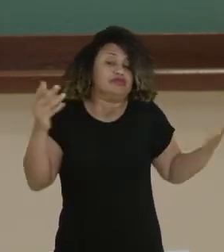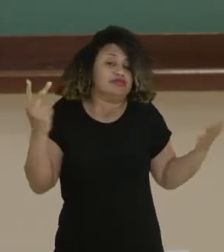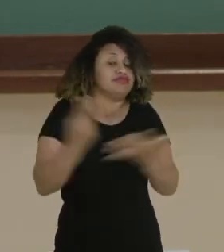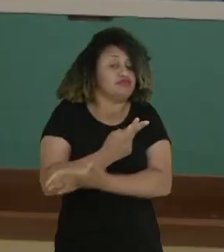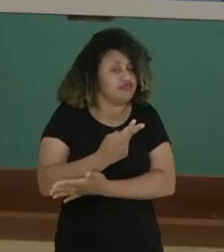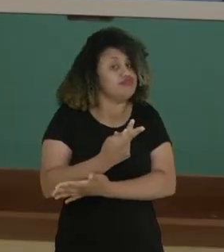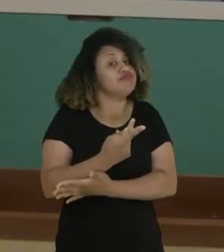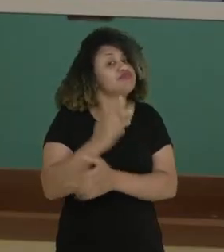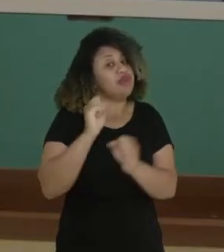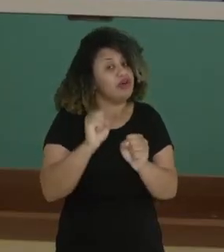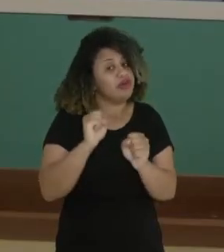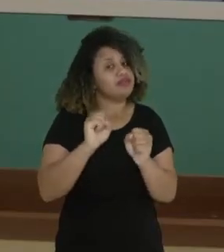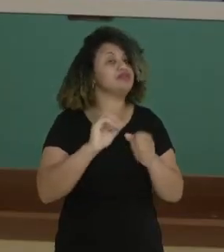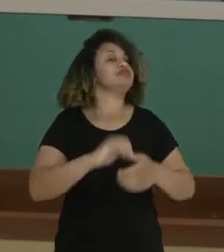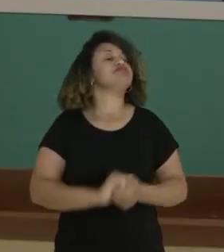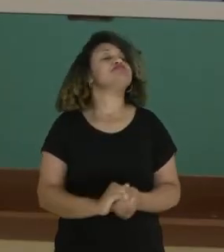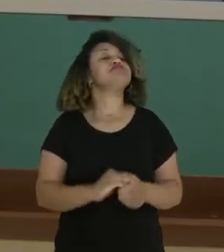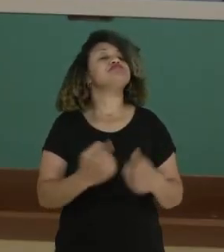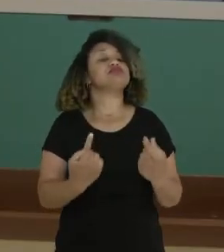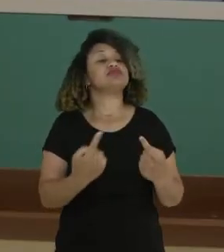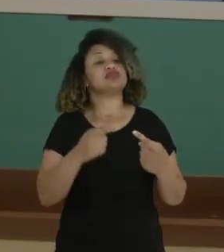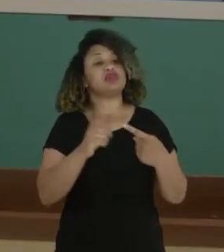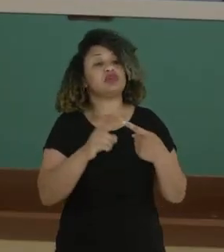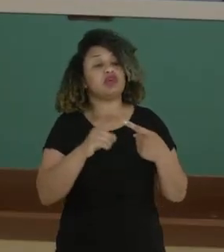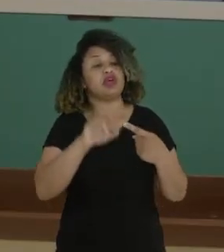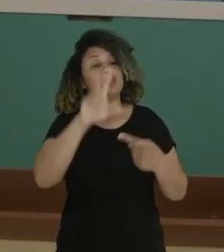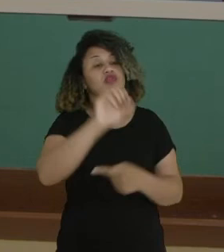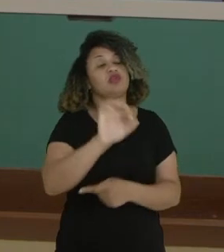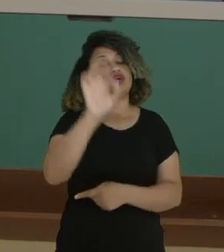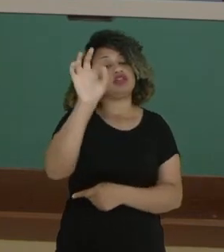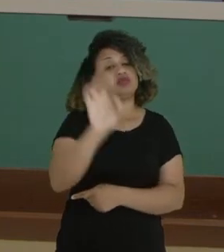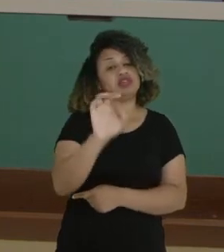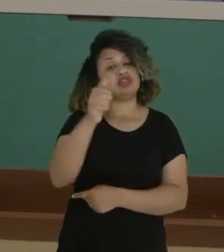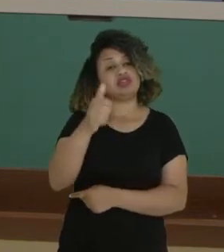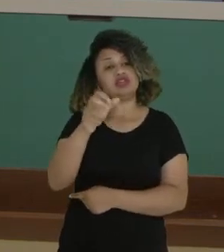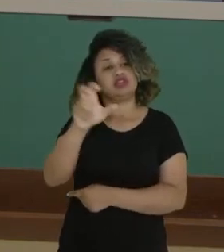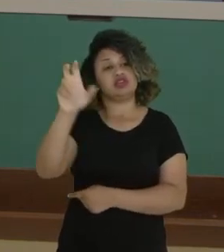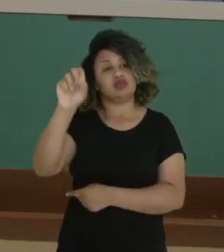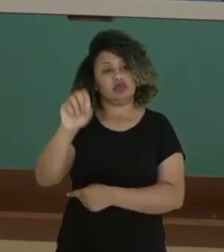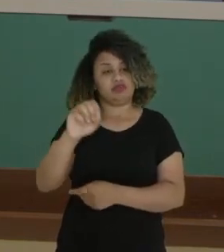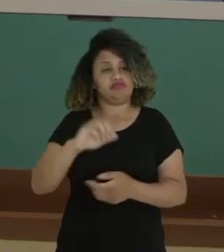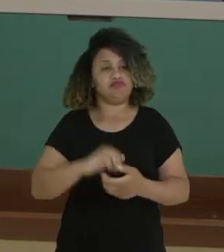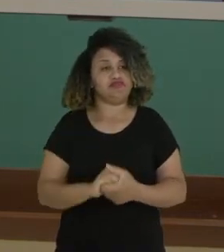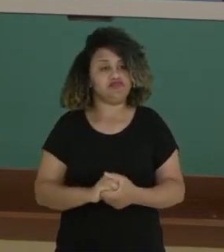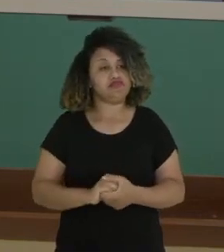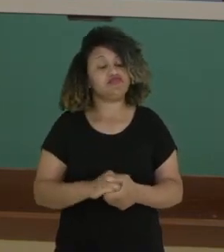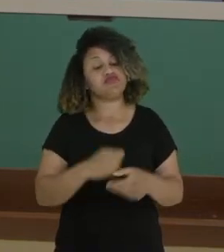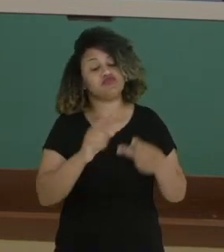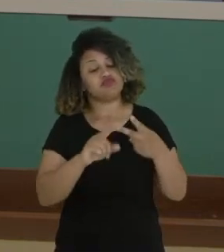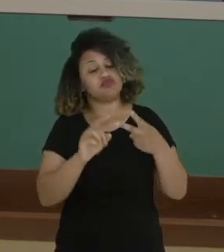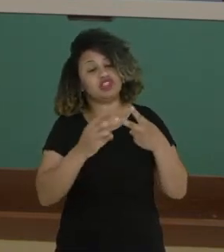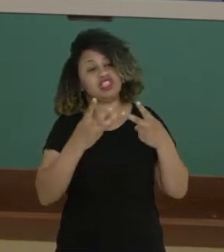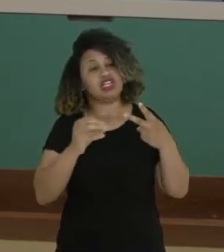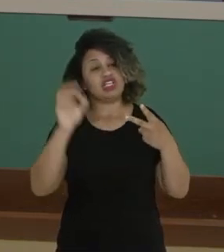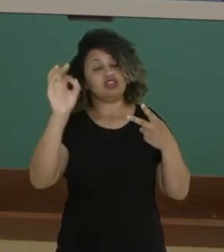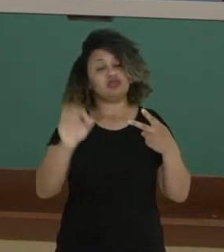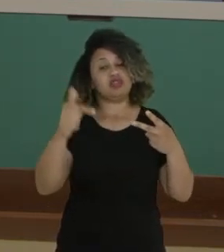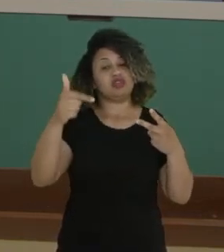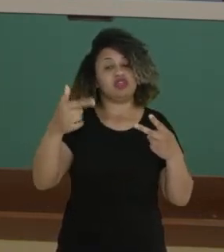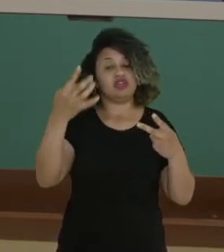nossa conta. Então, a situação 1 era 50% de 150 ml. A situação 2, 30%